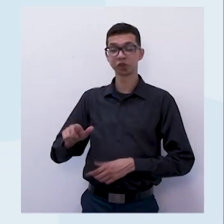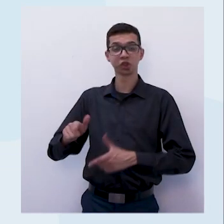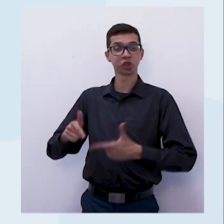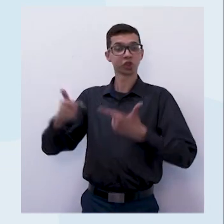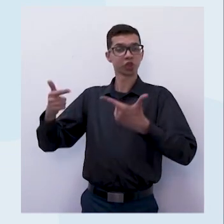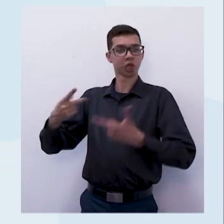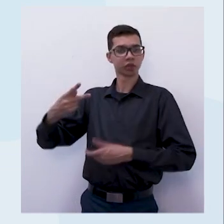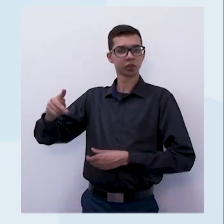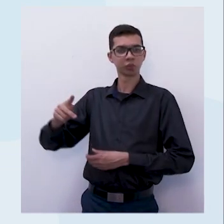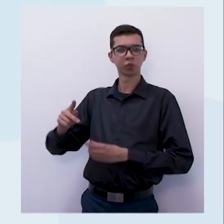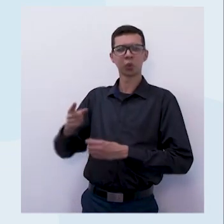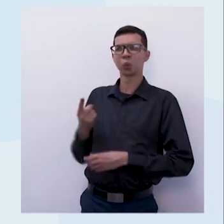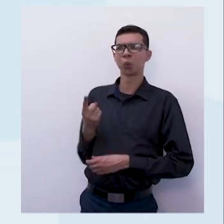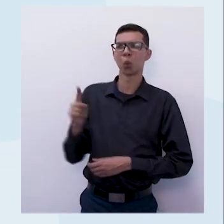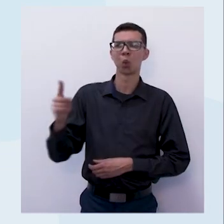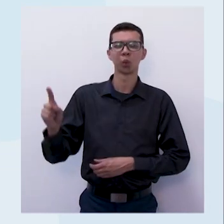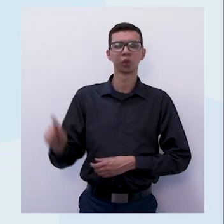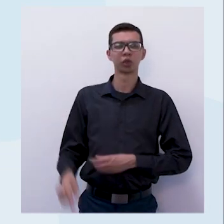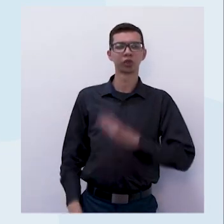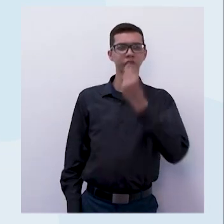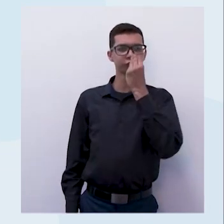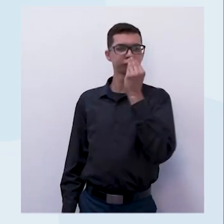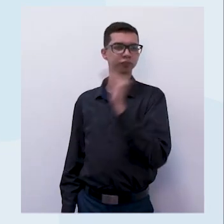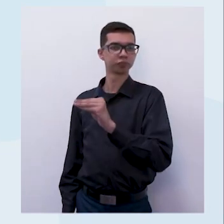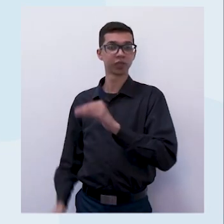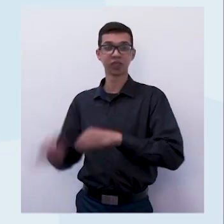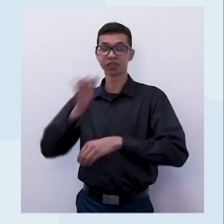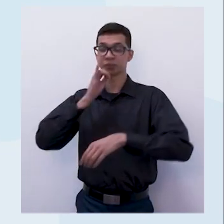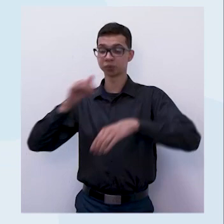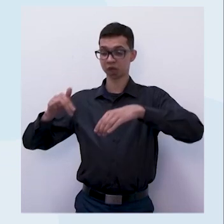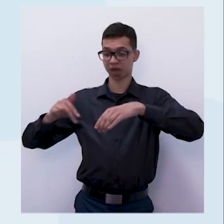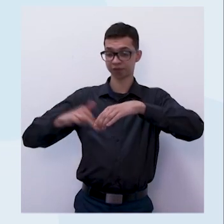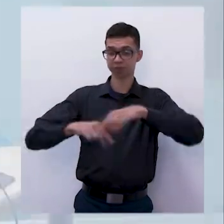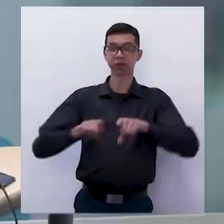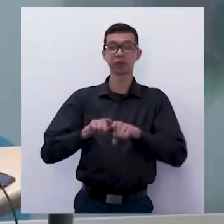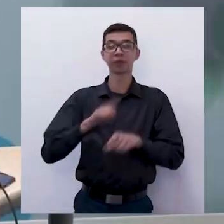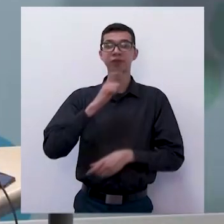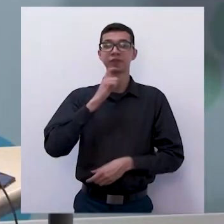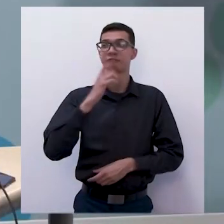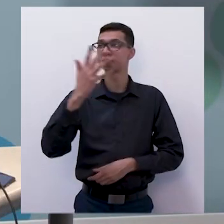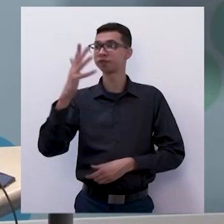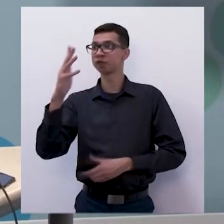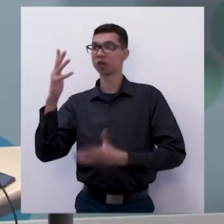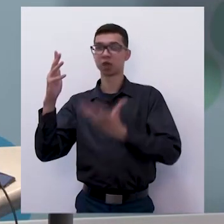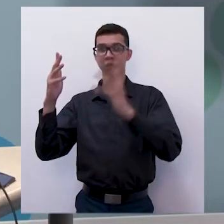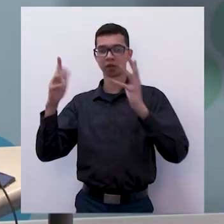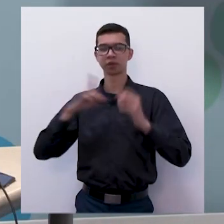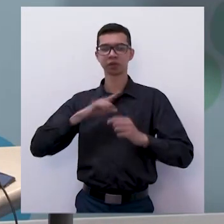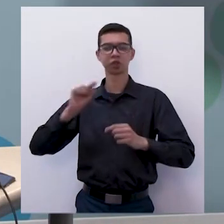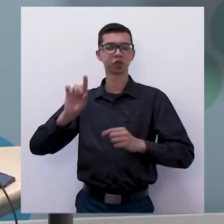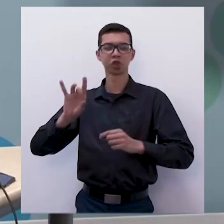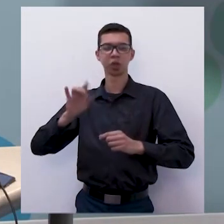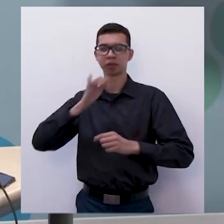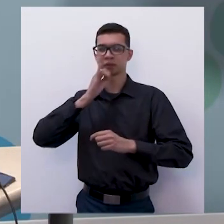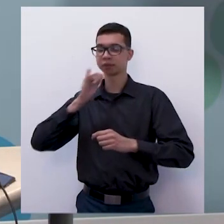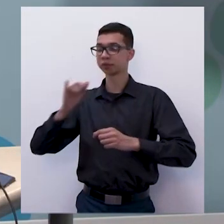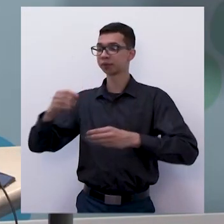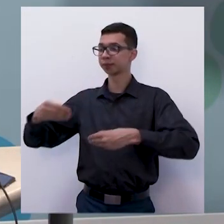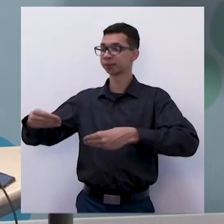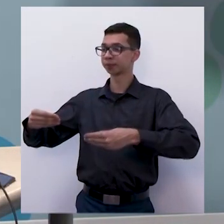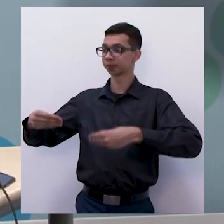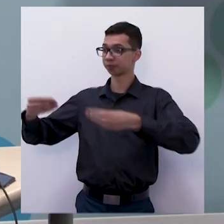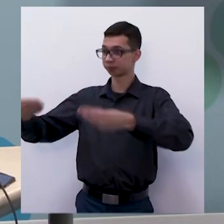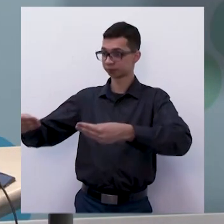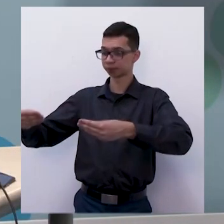áreas afastadas, como cavernas e florestas, né? Então, dava-se ali uma túnica para ele cobrir o